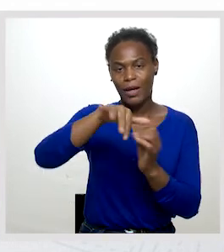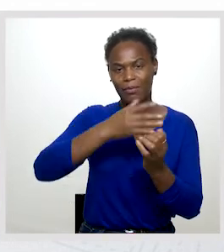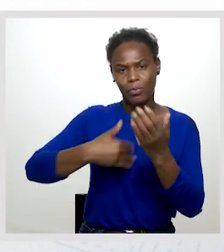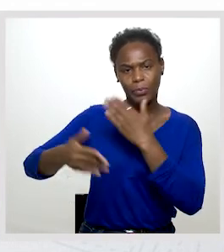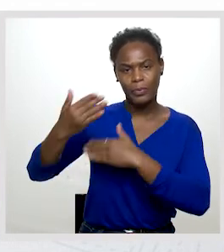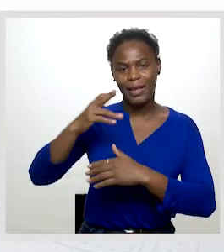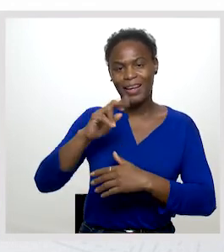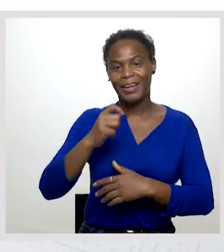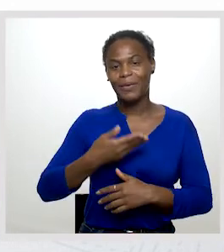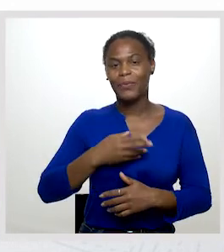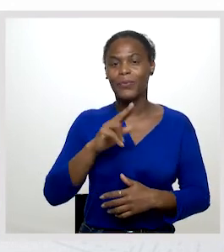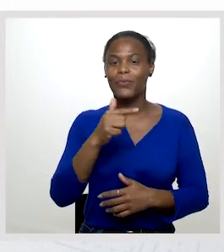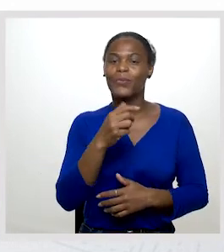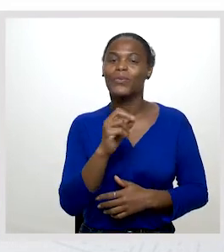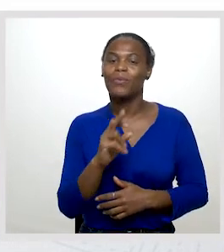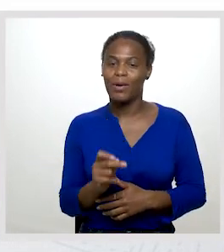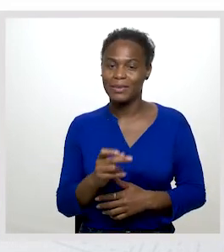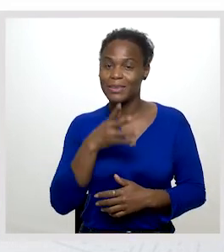e redutora.